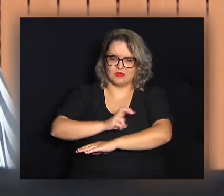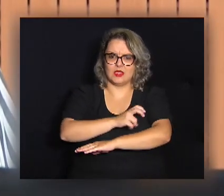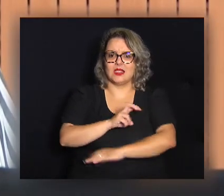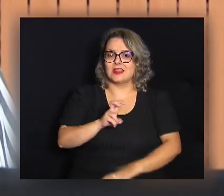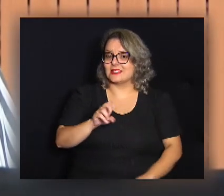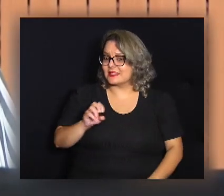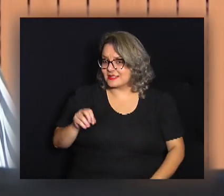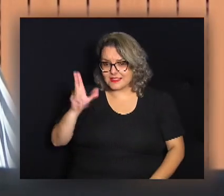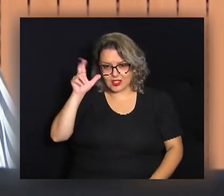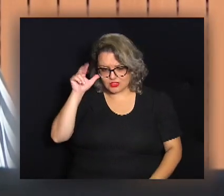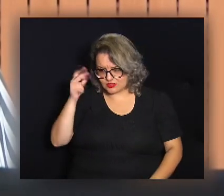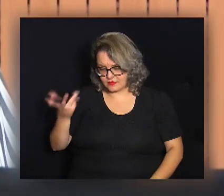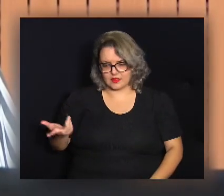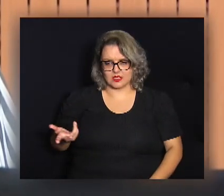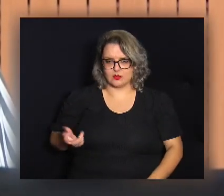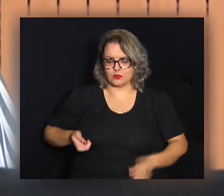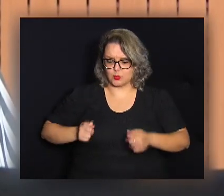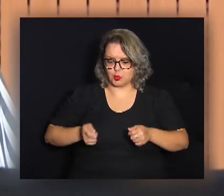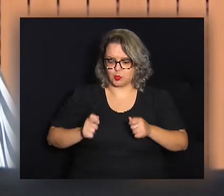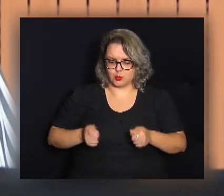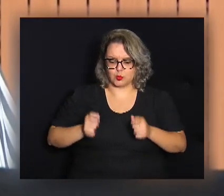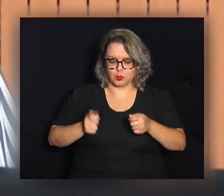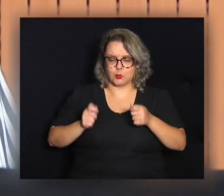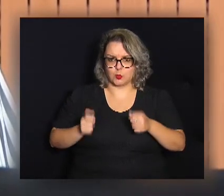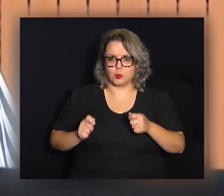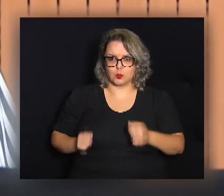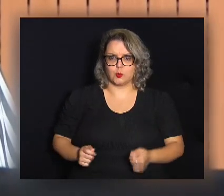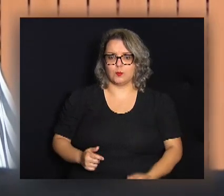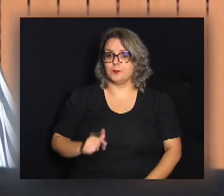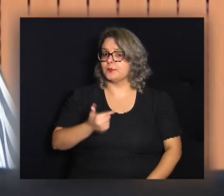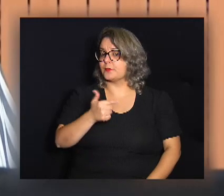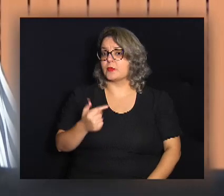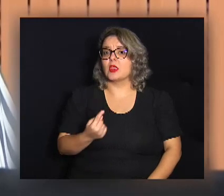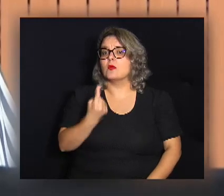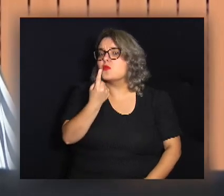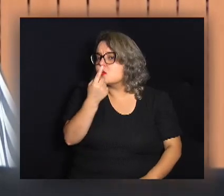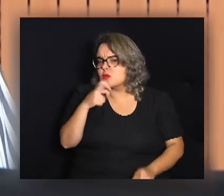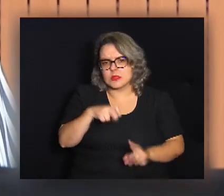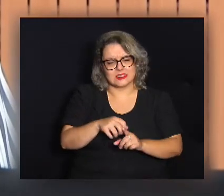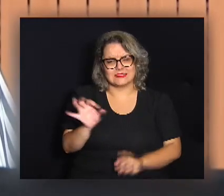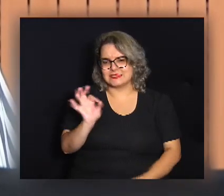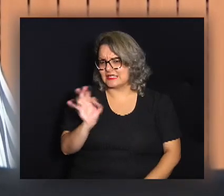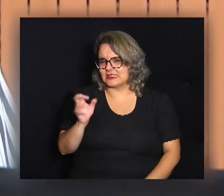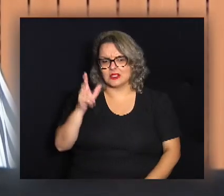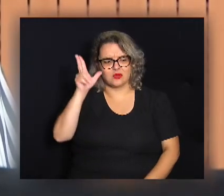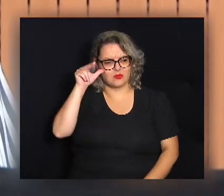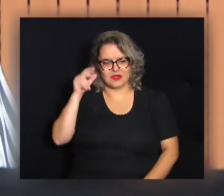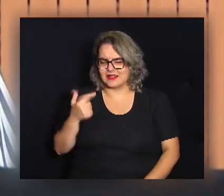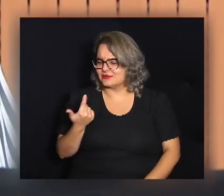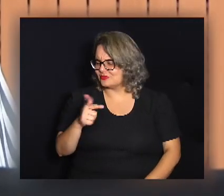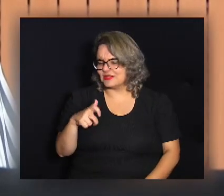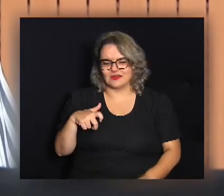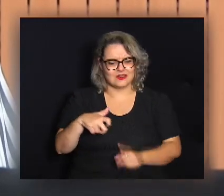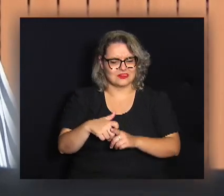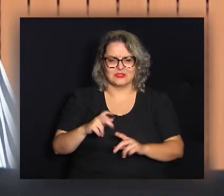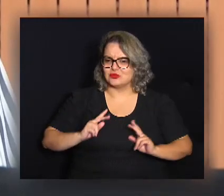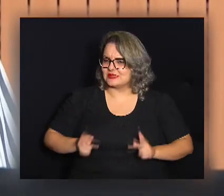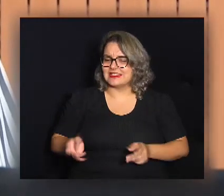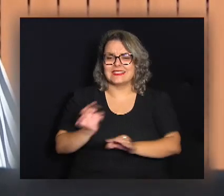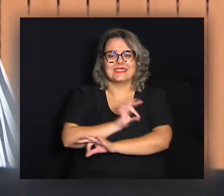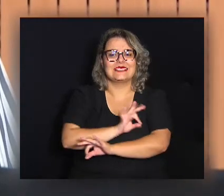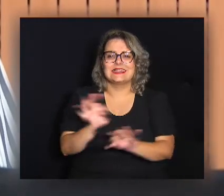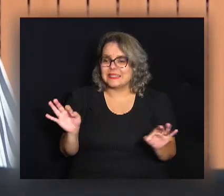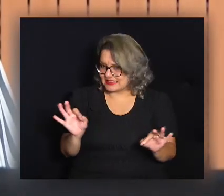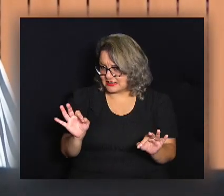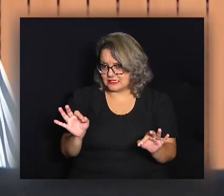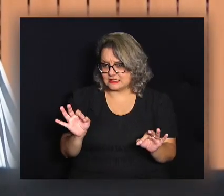lá, gente. E nesses 500 cavalos não teve um acidente com cavalo, não teve acidente com seres humanos e nada.